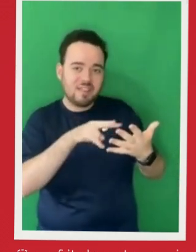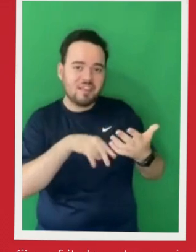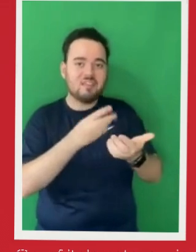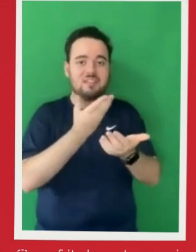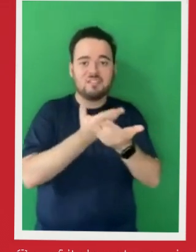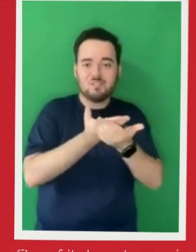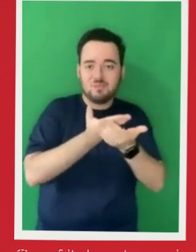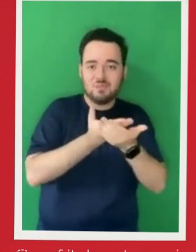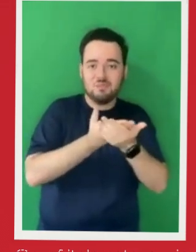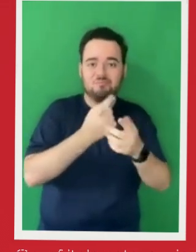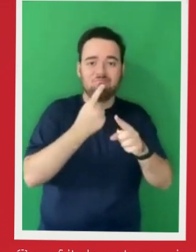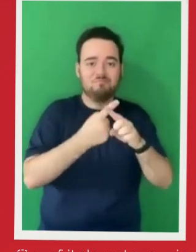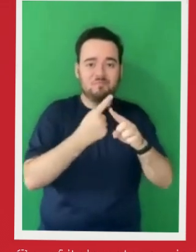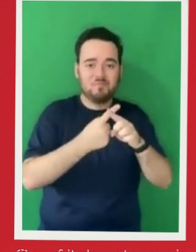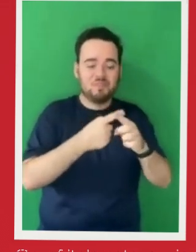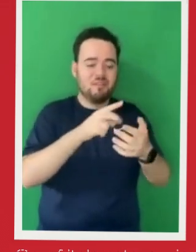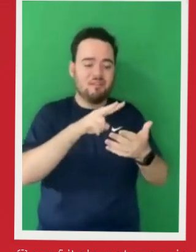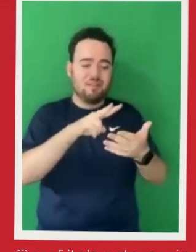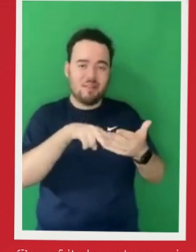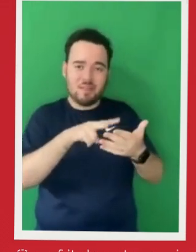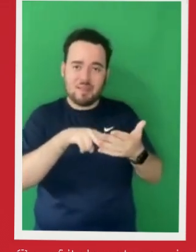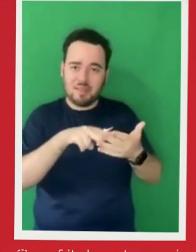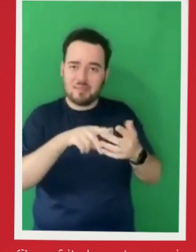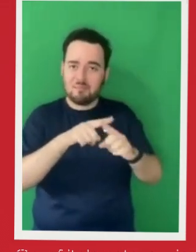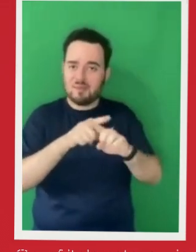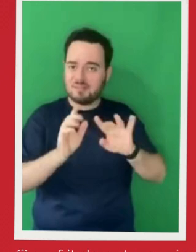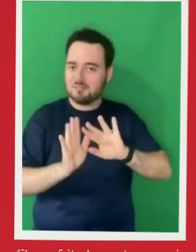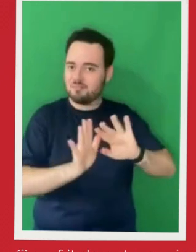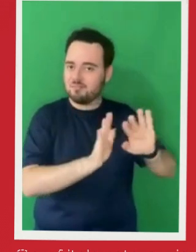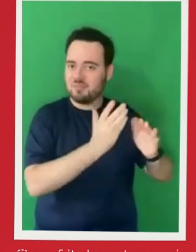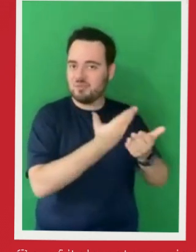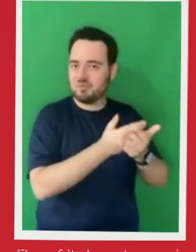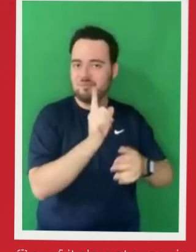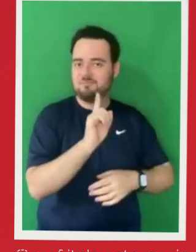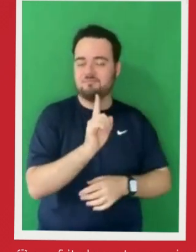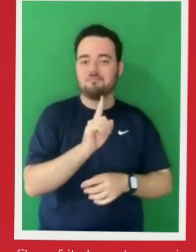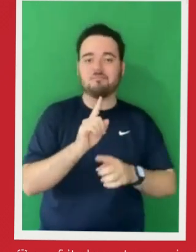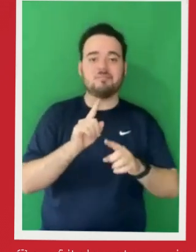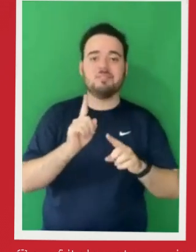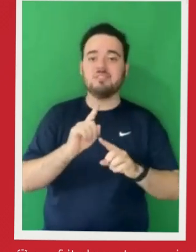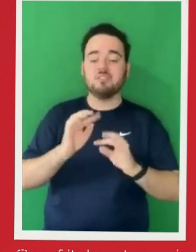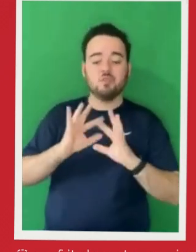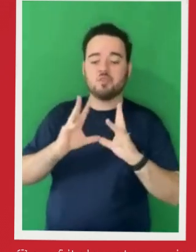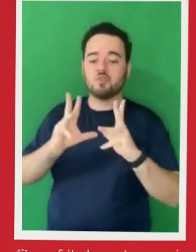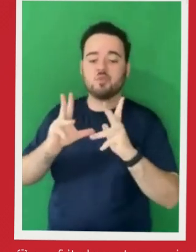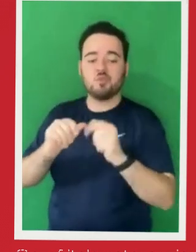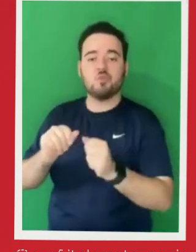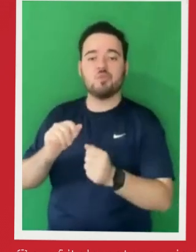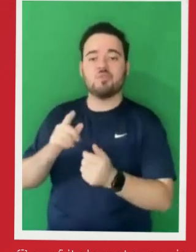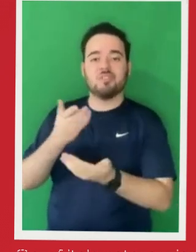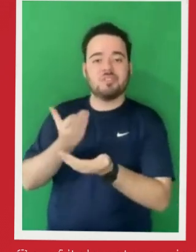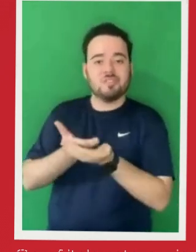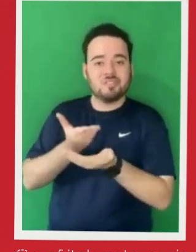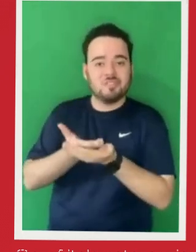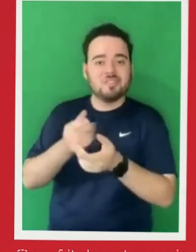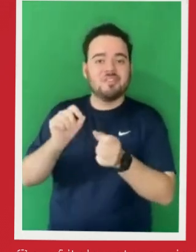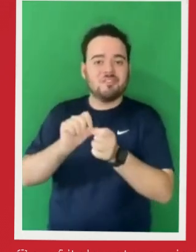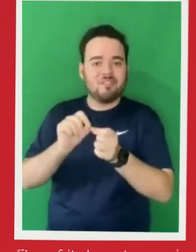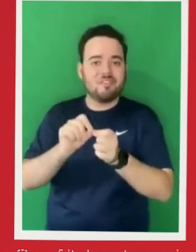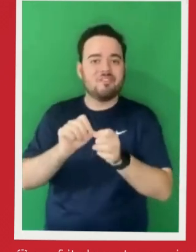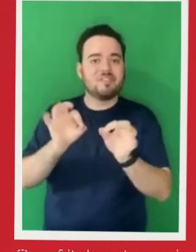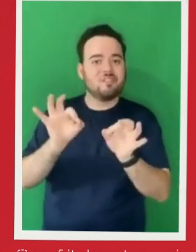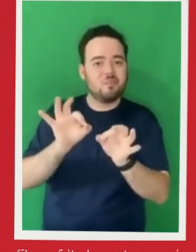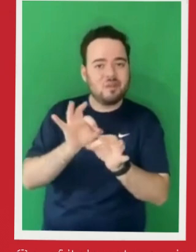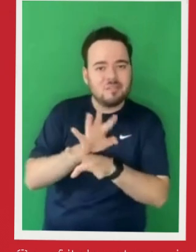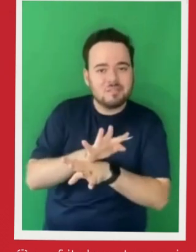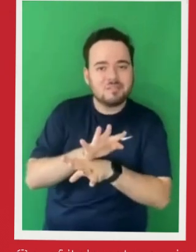lê e que a gente estuda, porque muitos a gente lê, mas a gente não estuda, e não são todos que a gente estuda que a gente